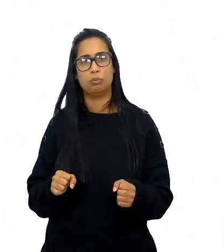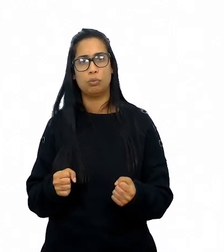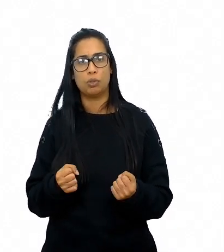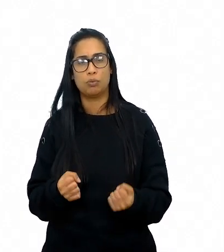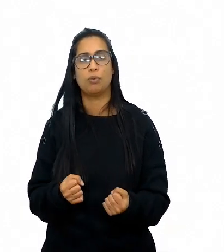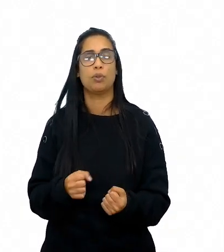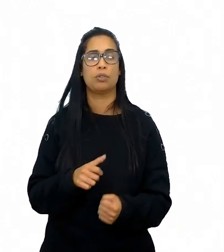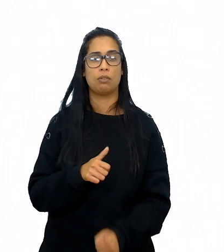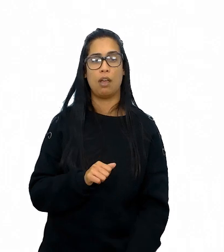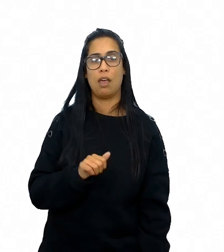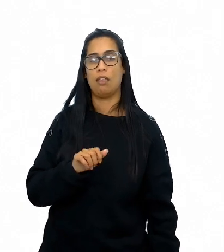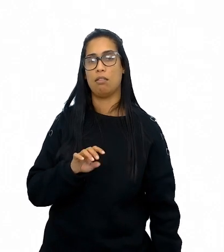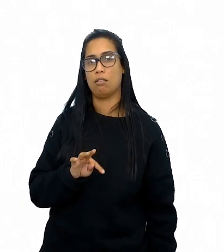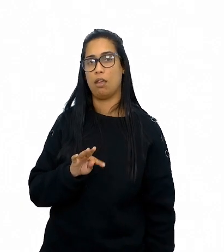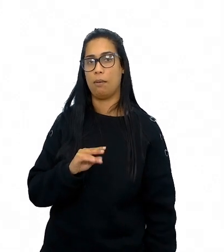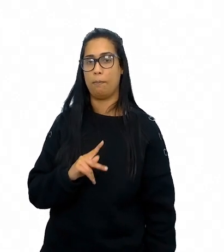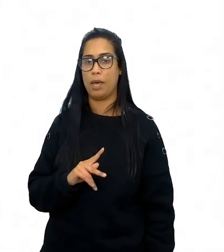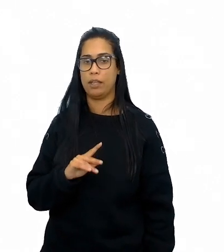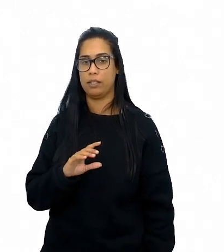bom?